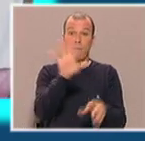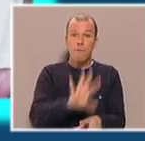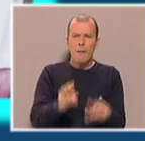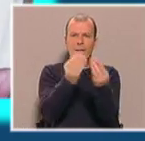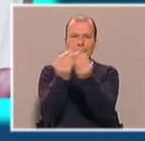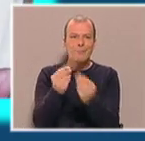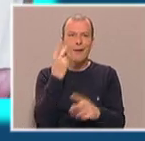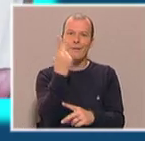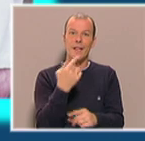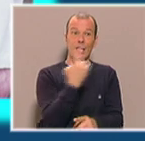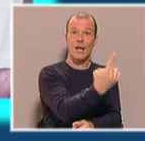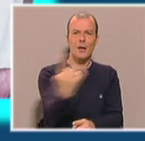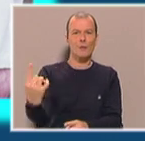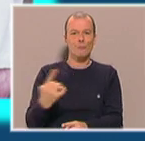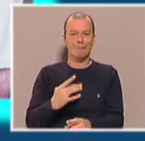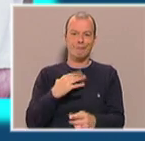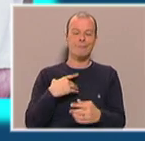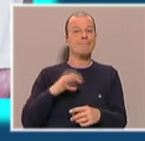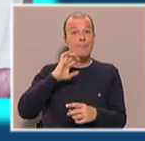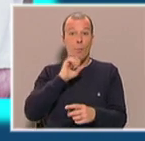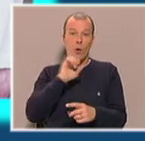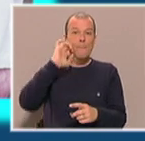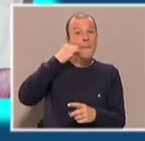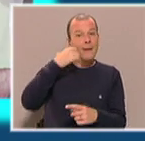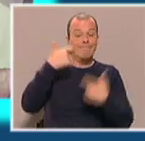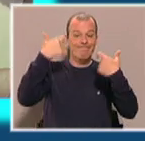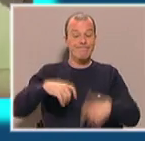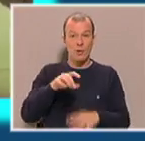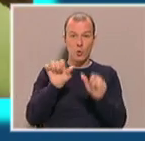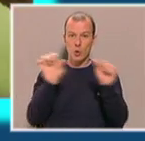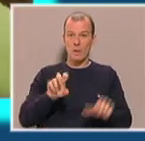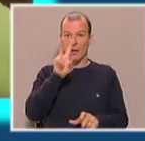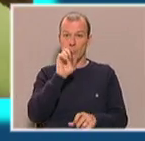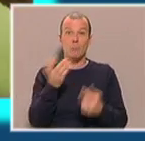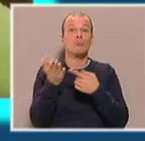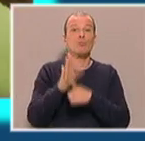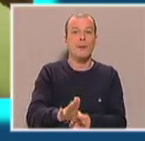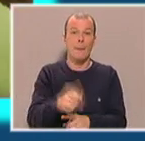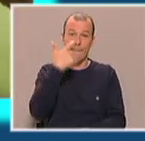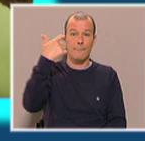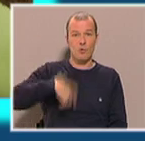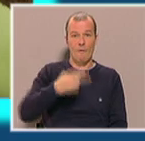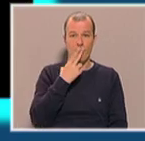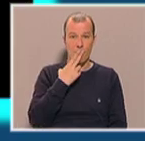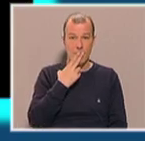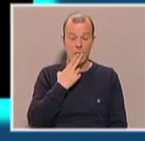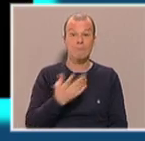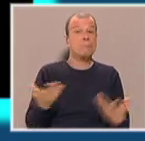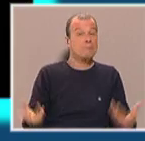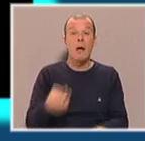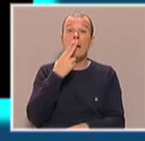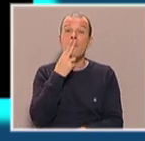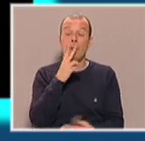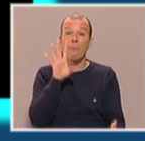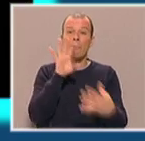cada pessoa dificulta o bom funcionamento do sistema respiratório, como é o exemplo dos fumadores. Ao consumo do tabaco